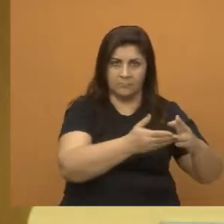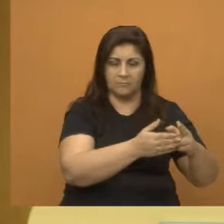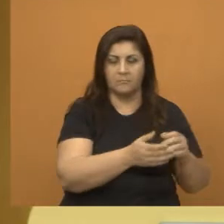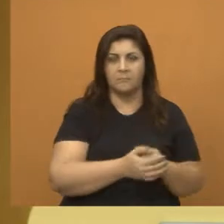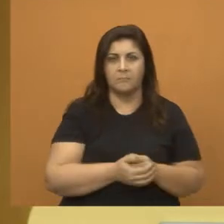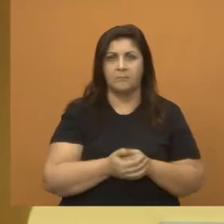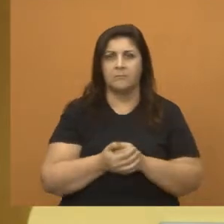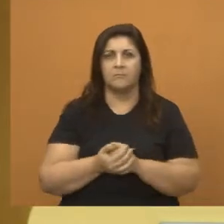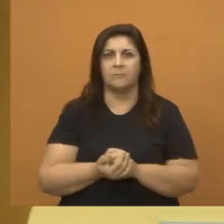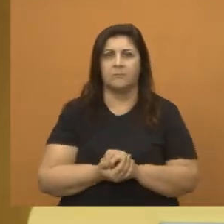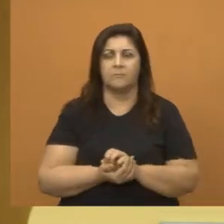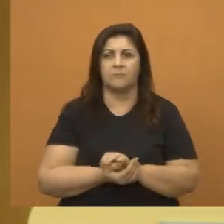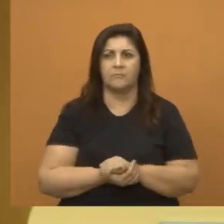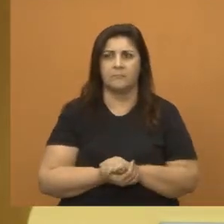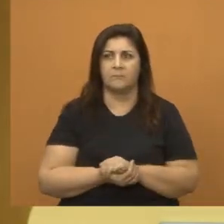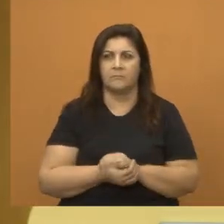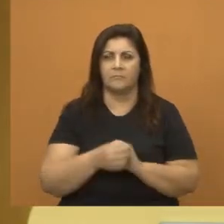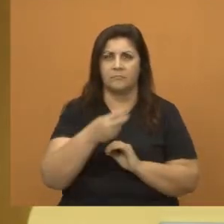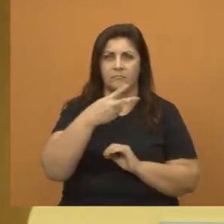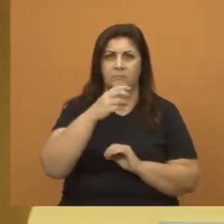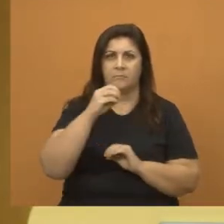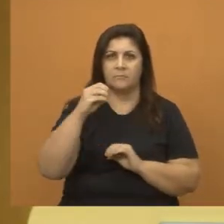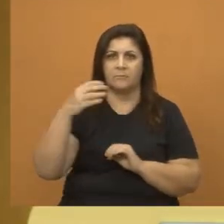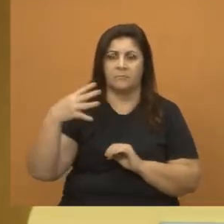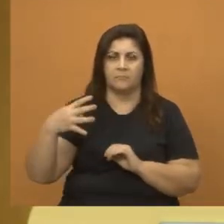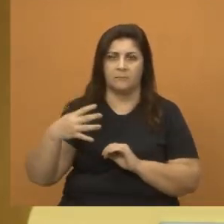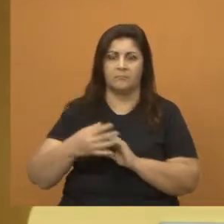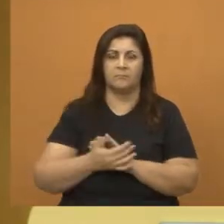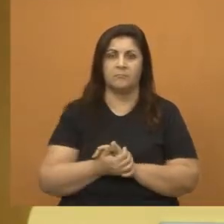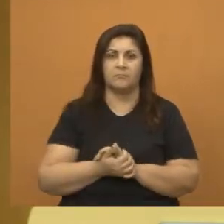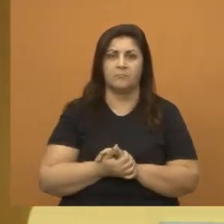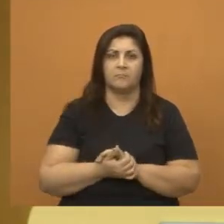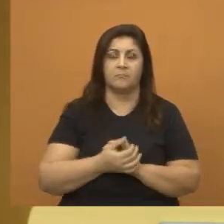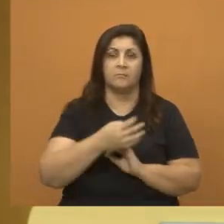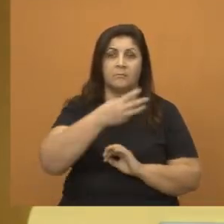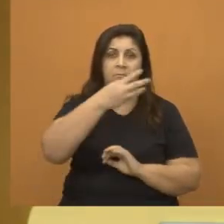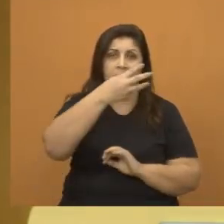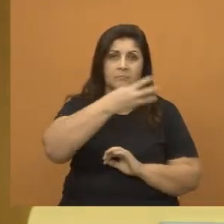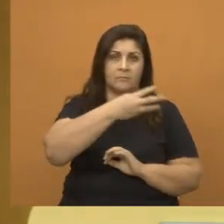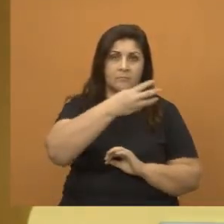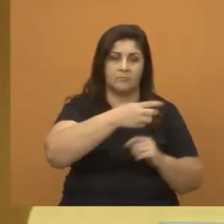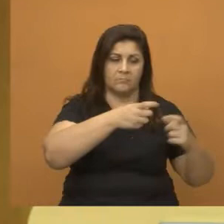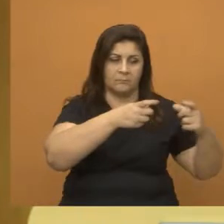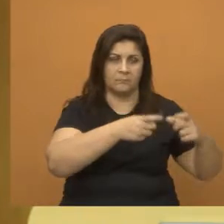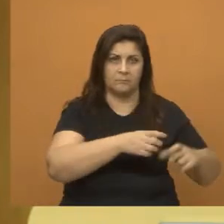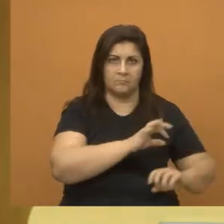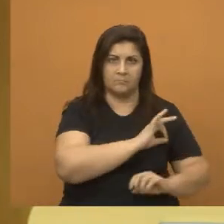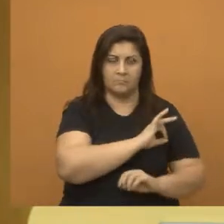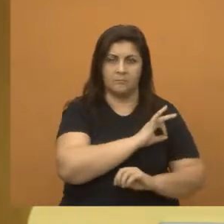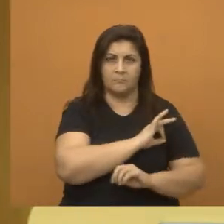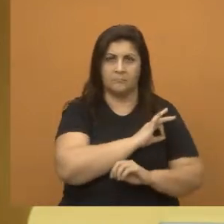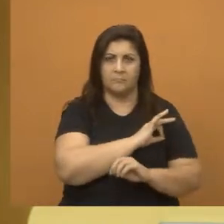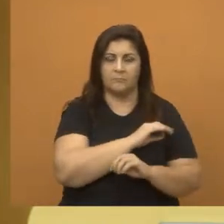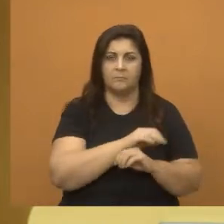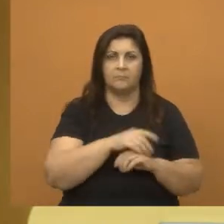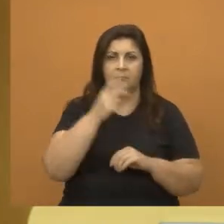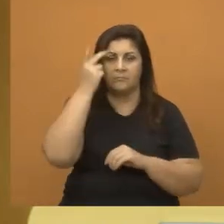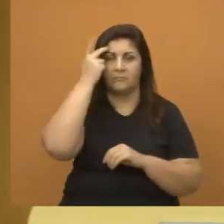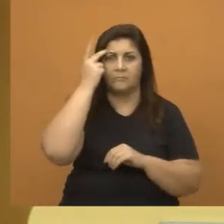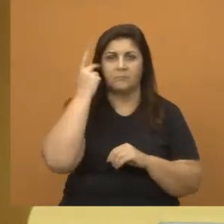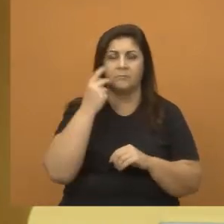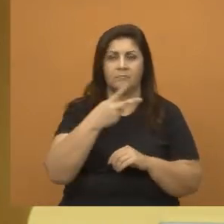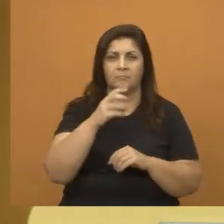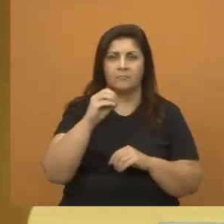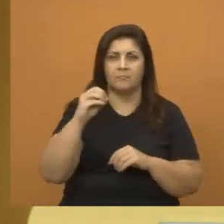bis do curu e 2004 3º pelotão da polícia do exército de bagé são paulo 2005